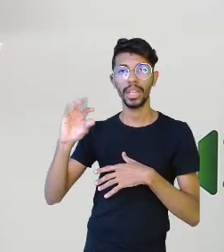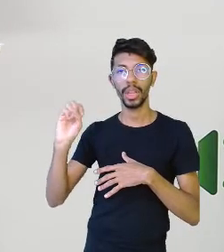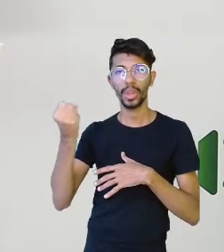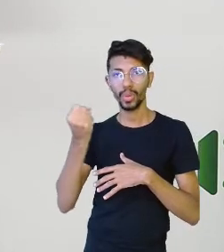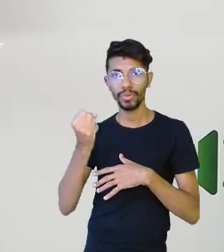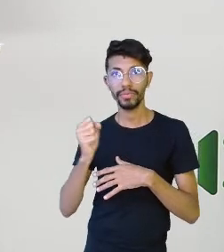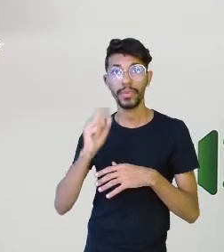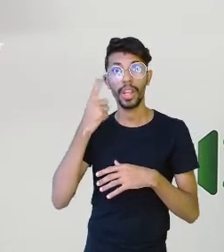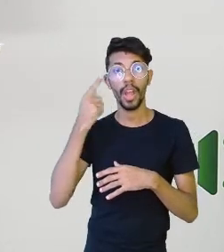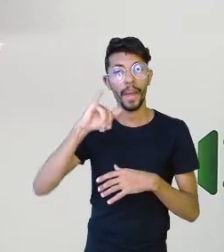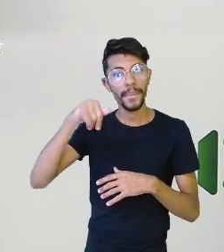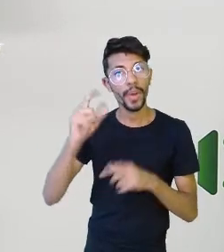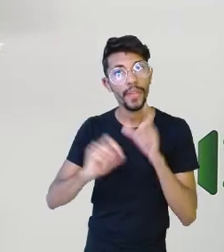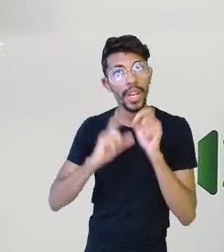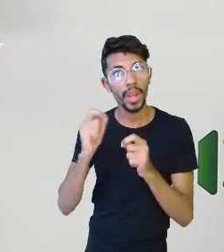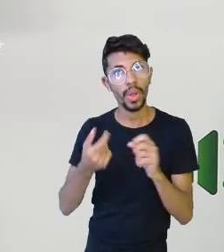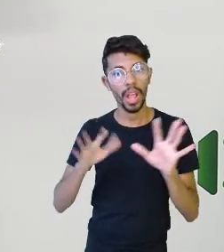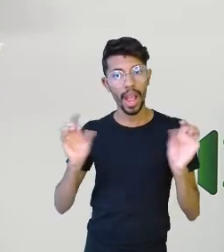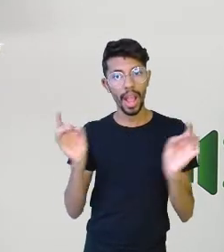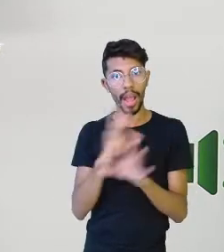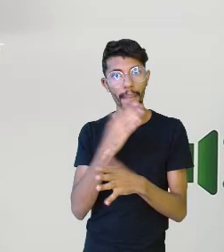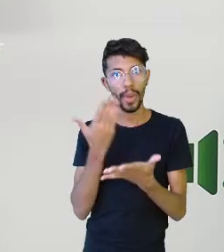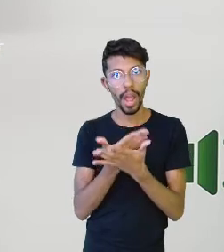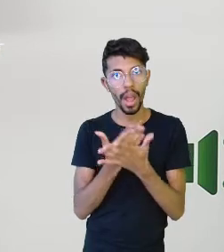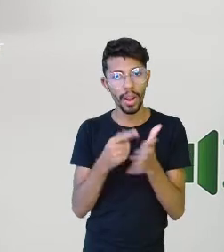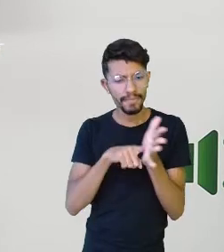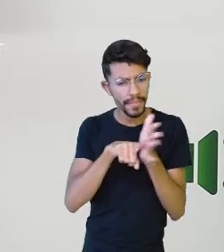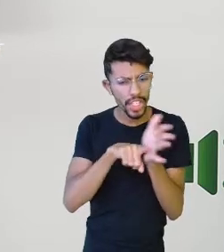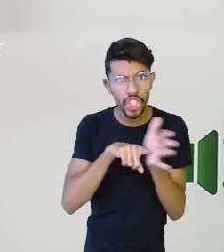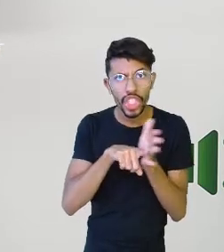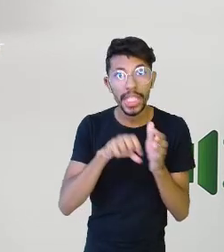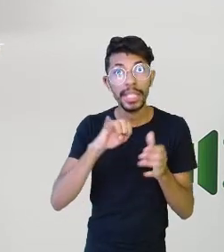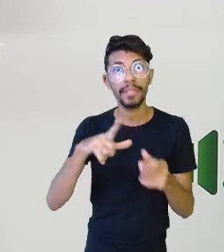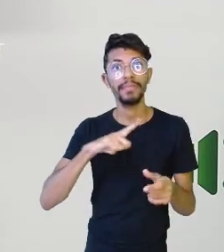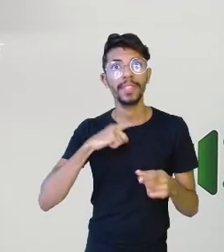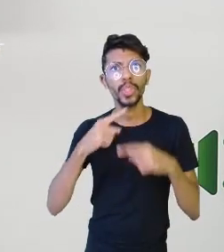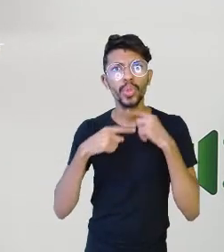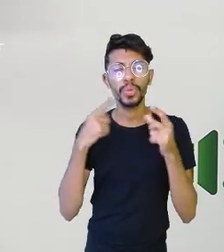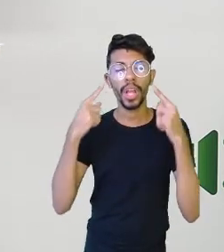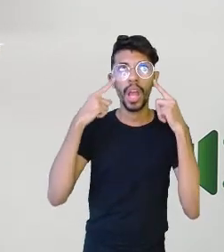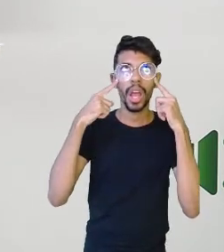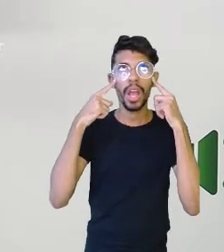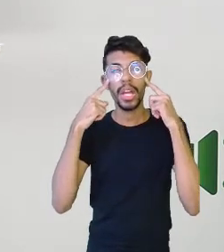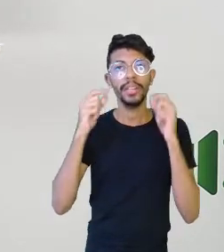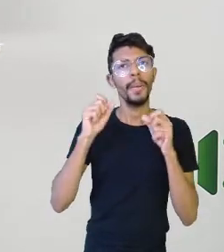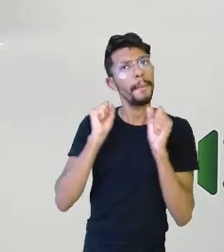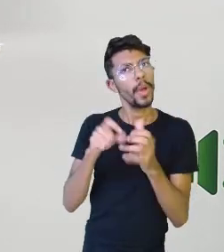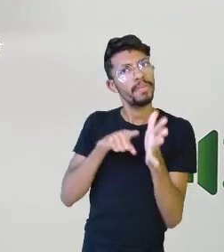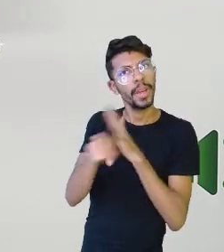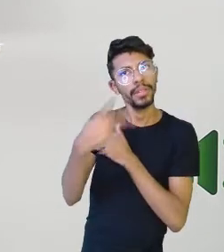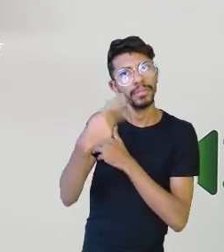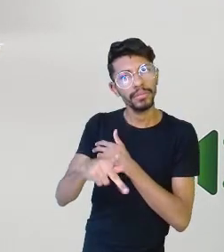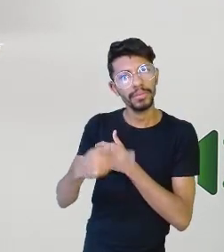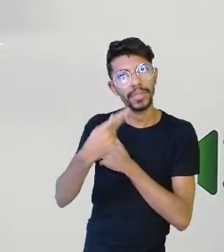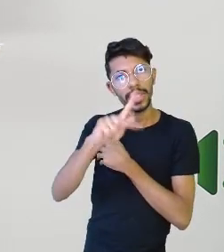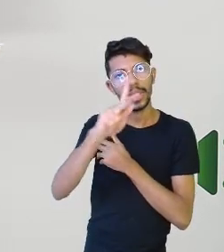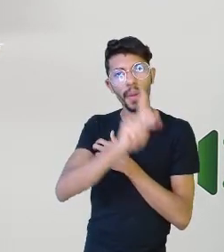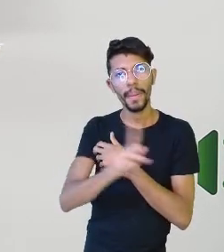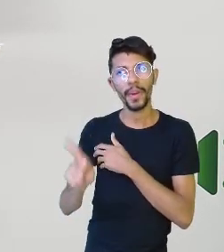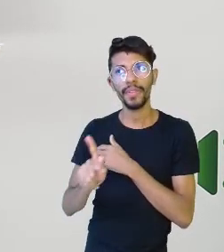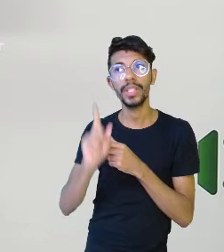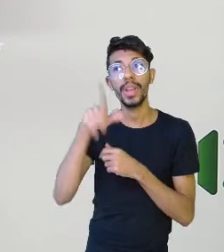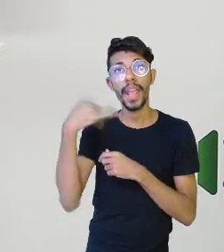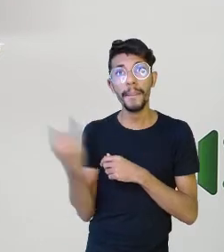Se tiver dúvida, procura o teu professor. É muito importante que vocês entendam essa questão de leitura